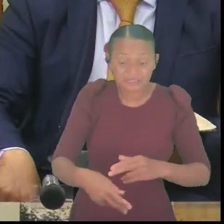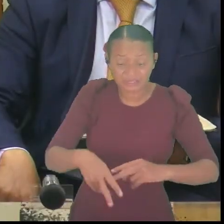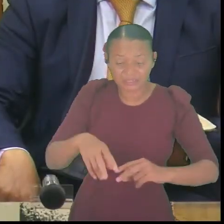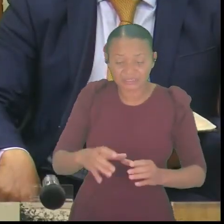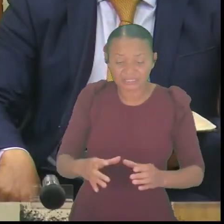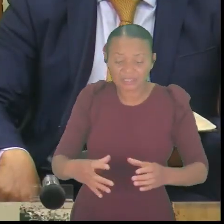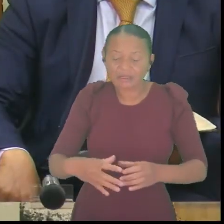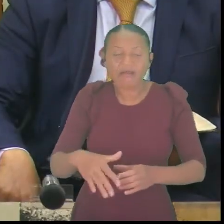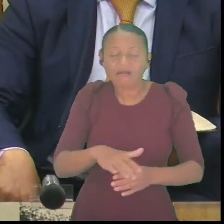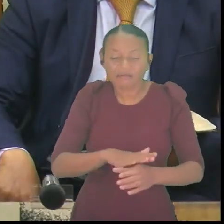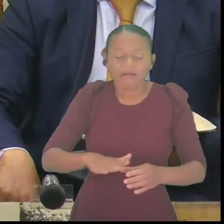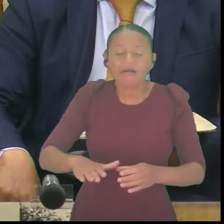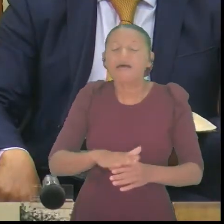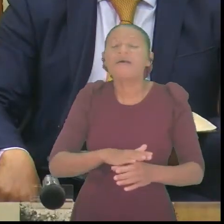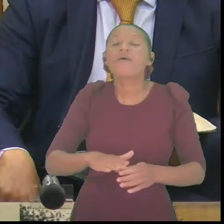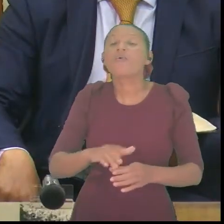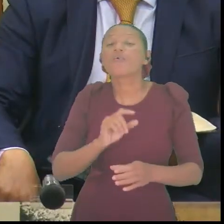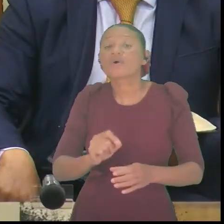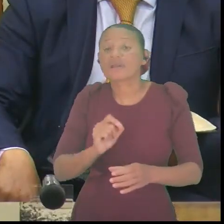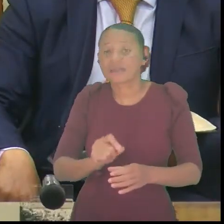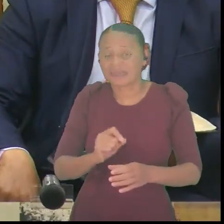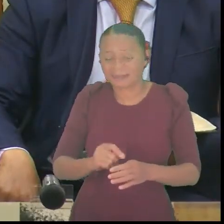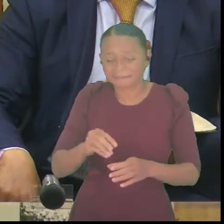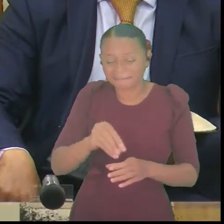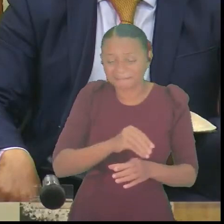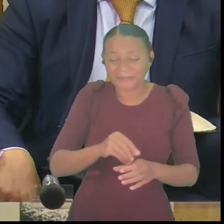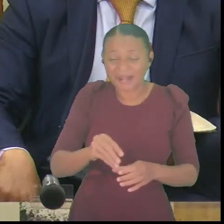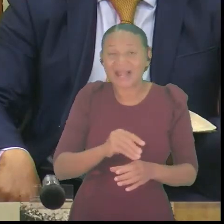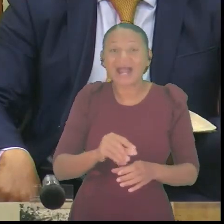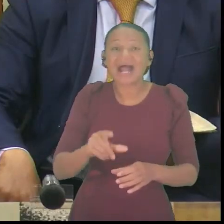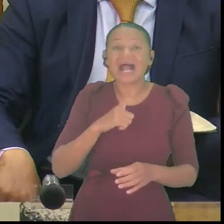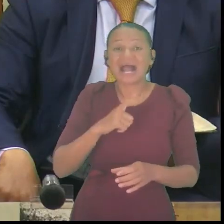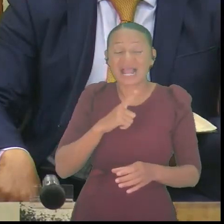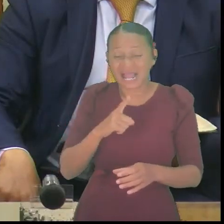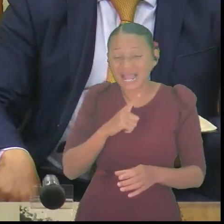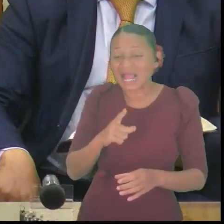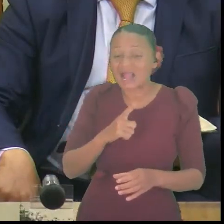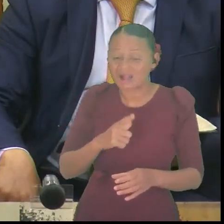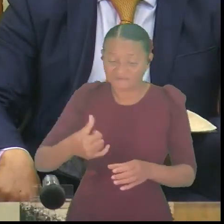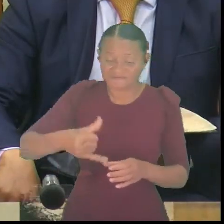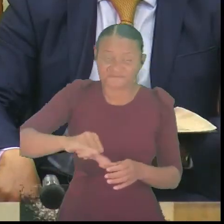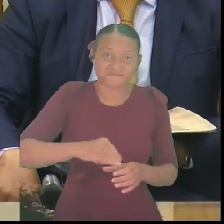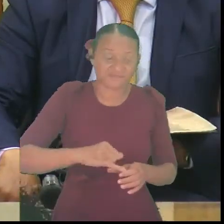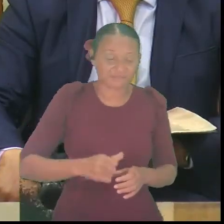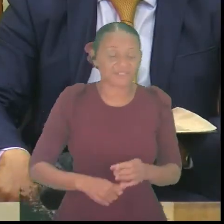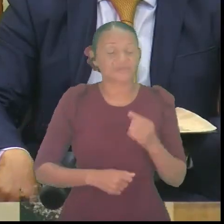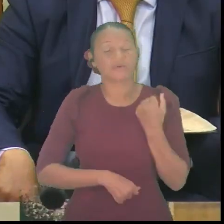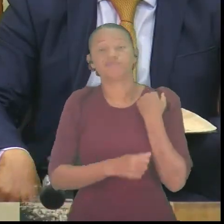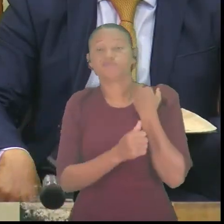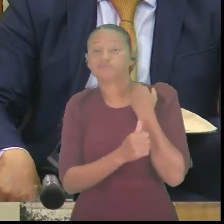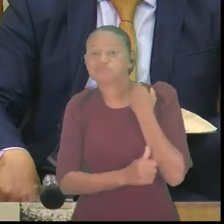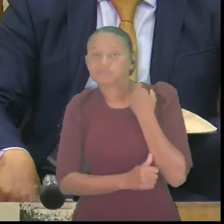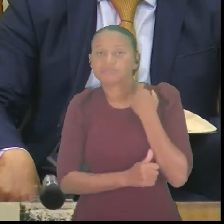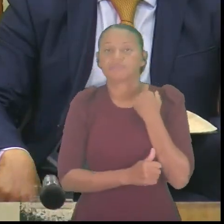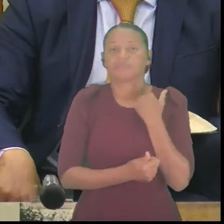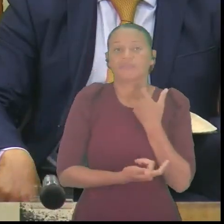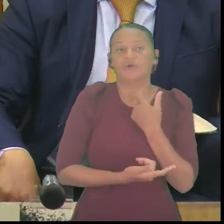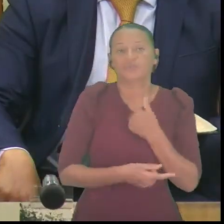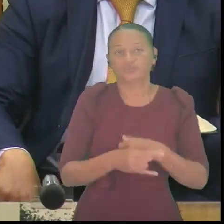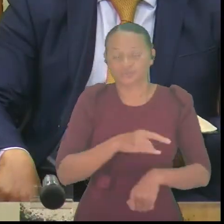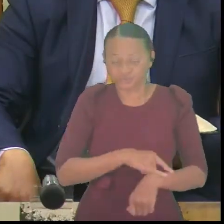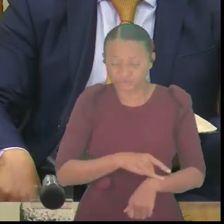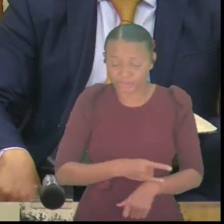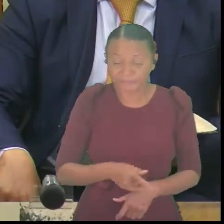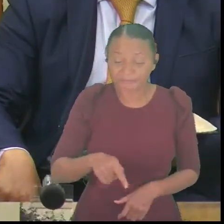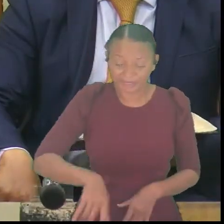de barro que tinham vinagre dentro e um caniço com uma esponja. Então a pessoa fazia sua necessidade, pegava aquele caniço